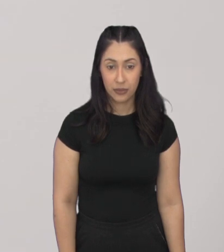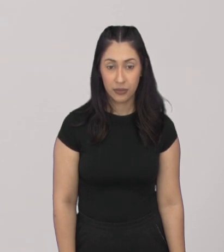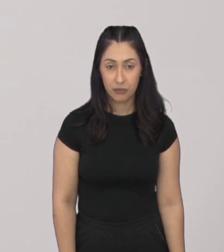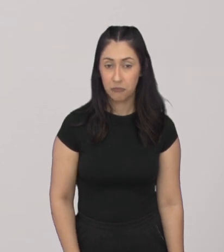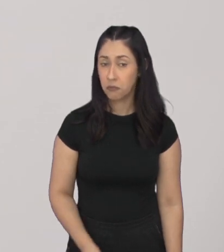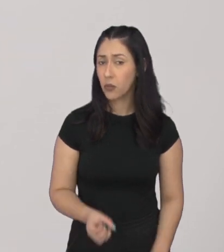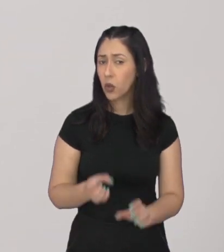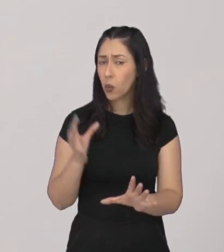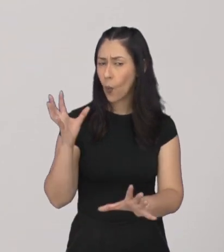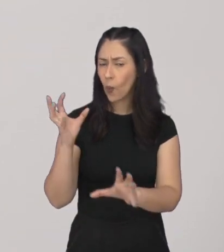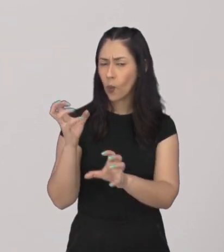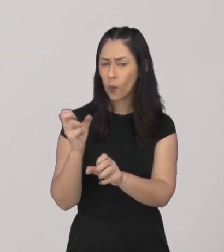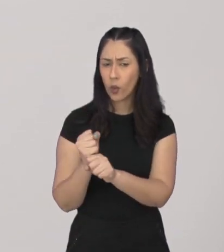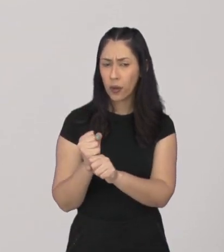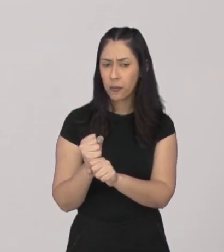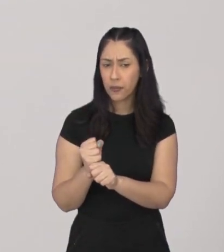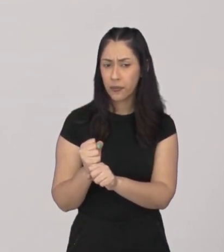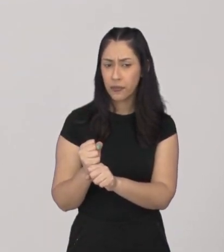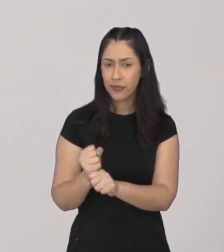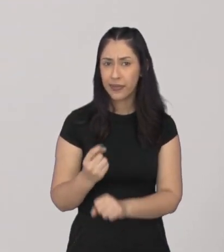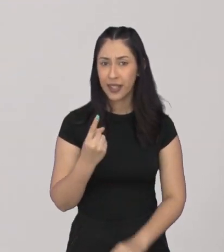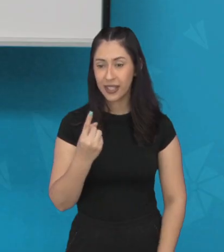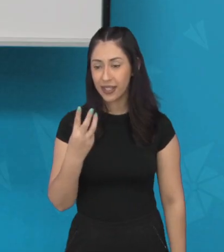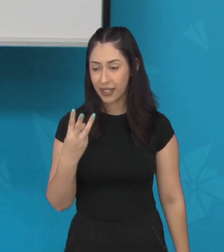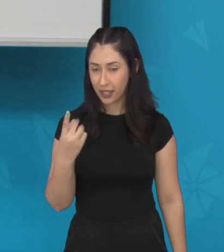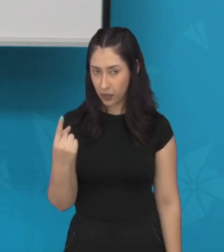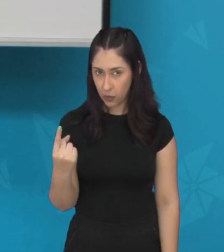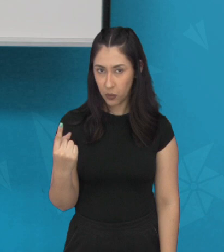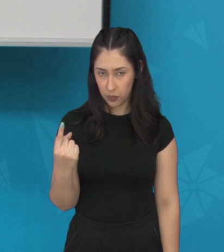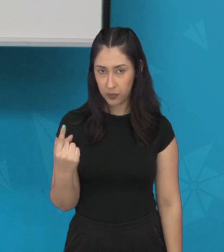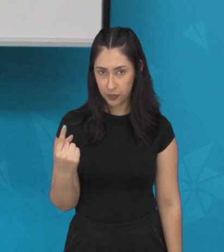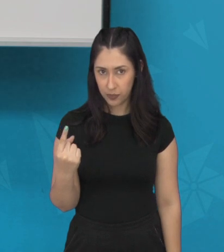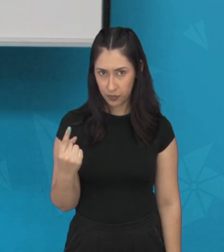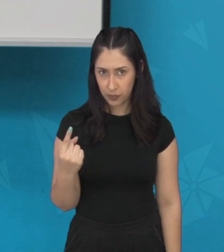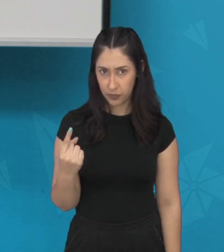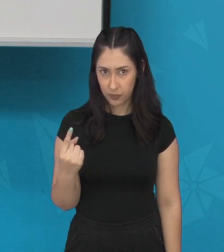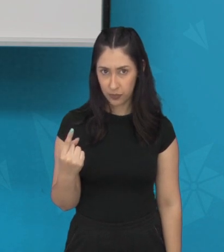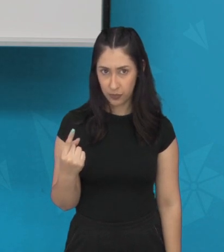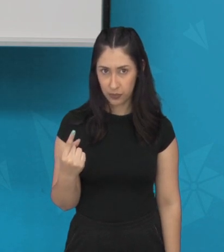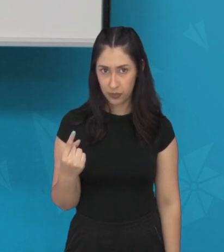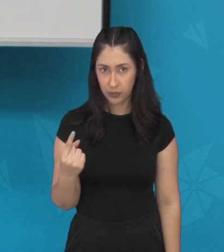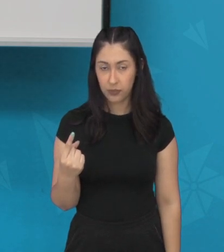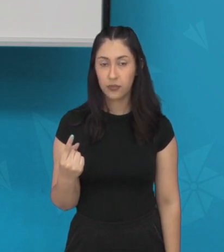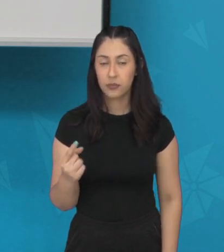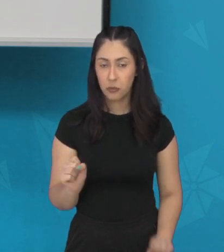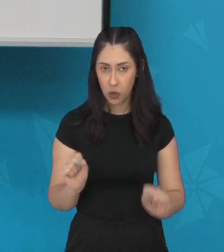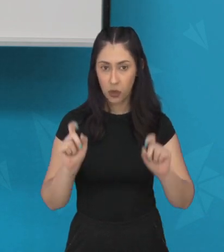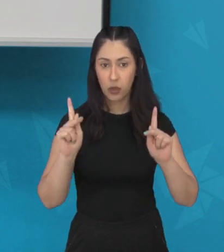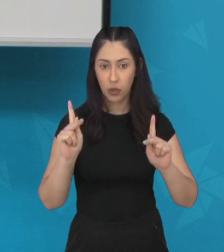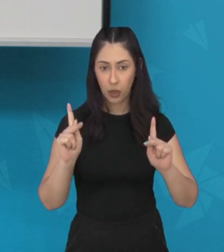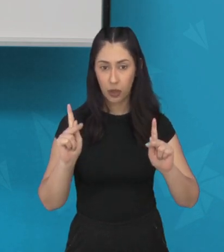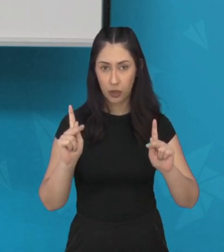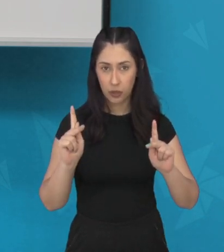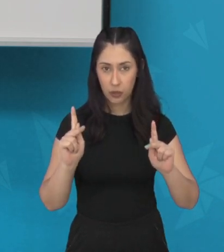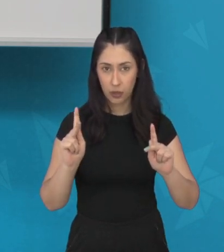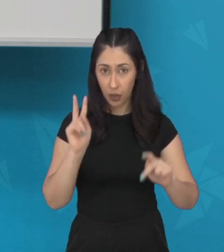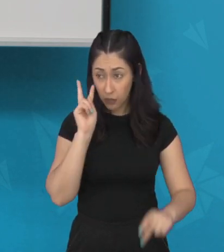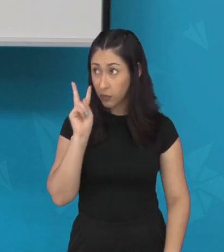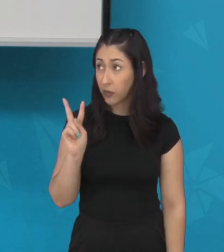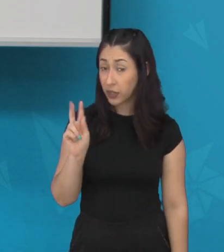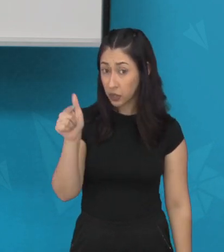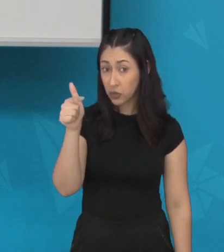perdão, então aqui temos 13, ou seja, 131 gramas, ok? Vamos conferir